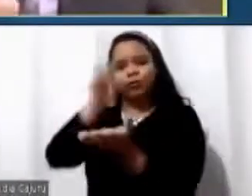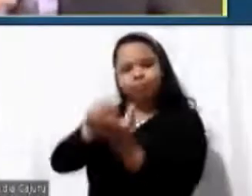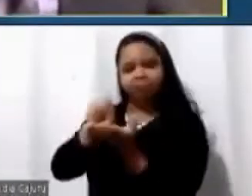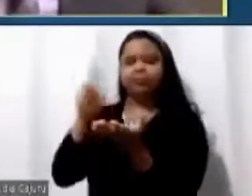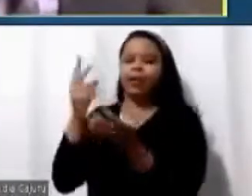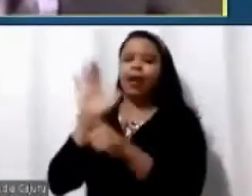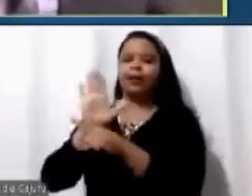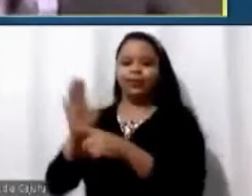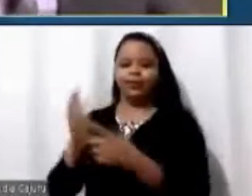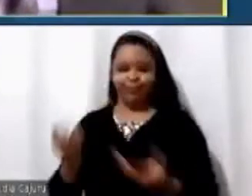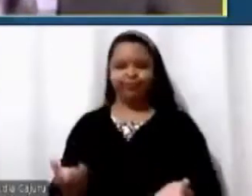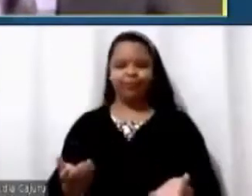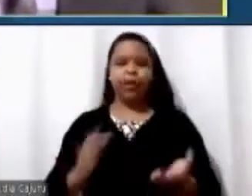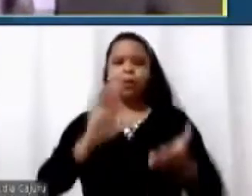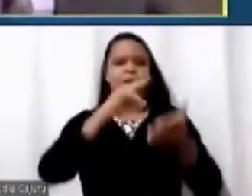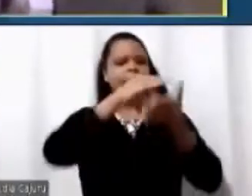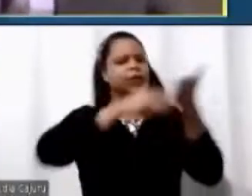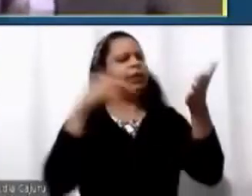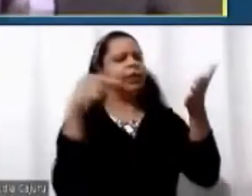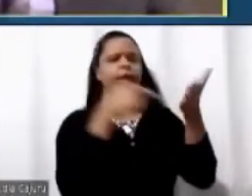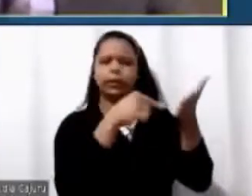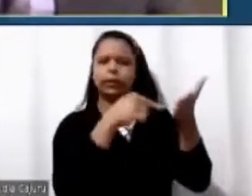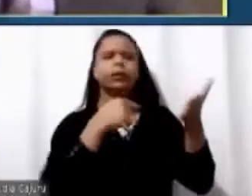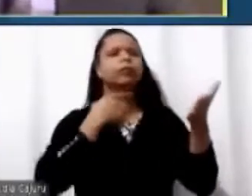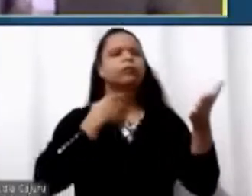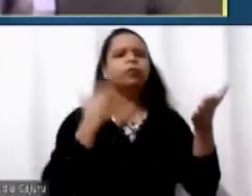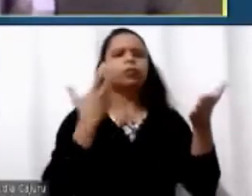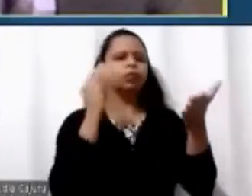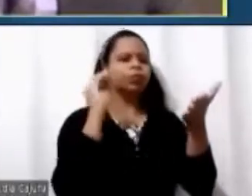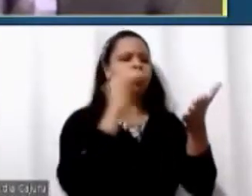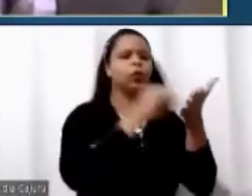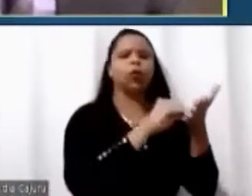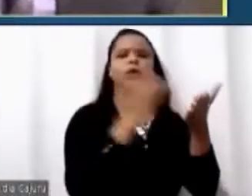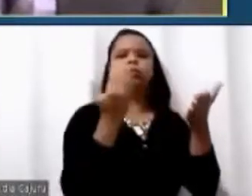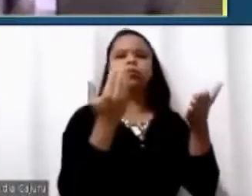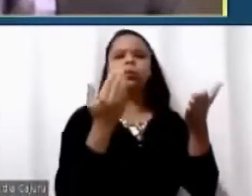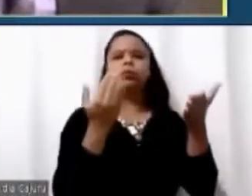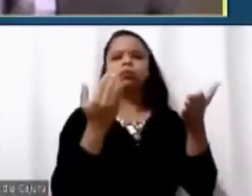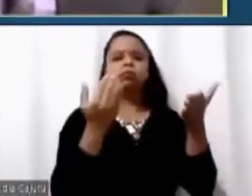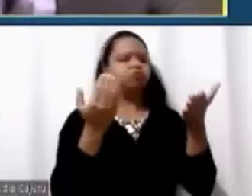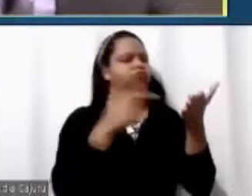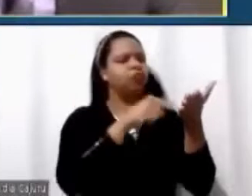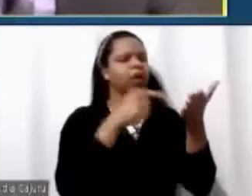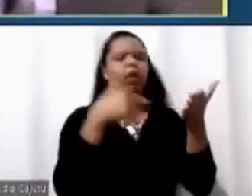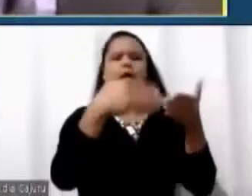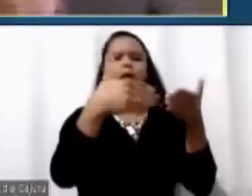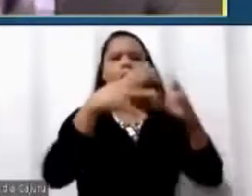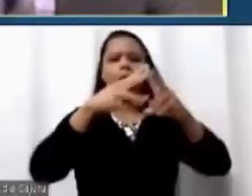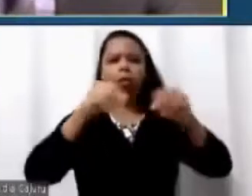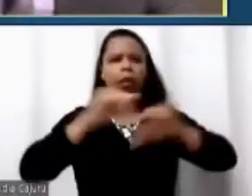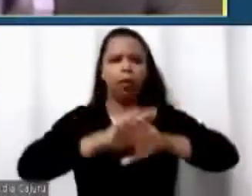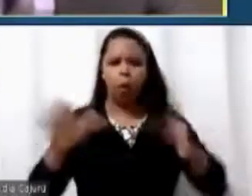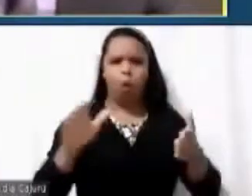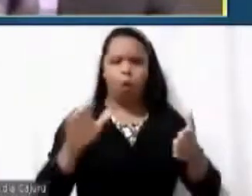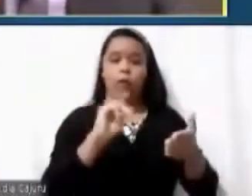até quando que ele vai ser utilizado, ele deve ser encarado também como um objeto de defesa dessa